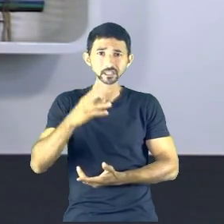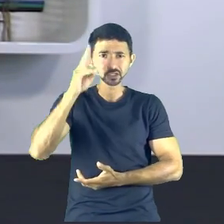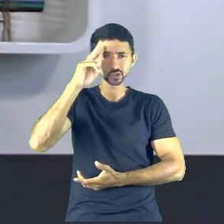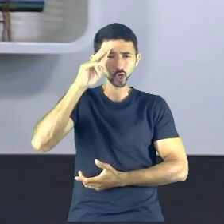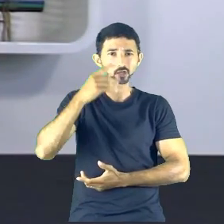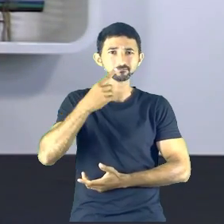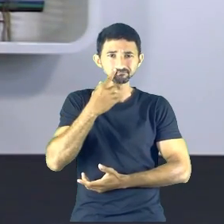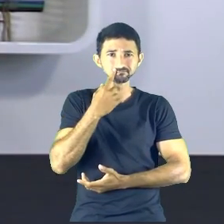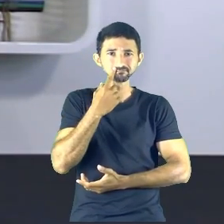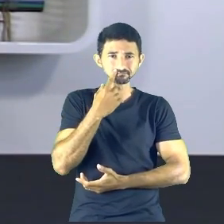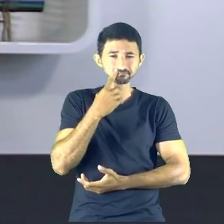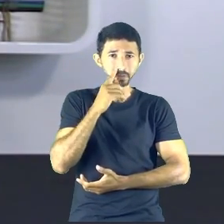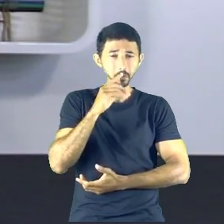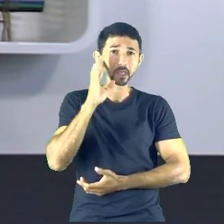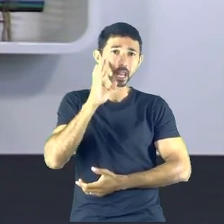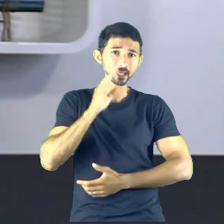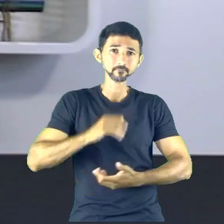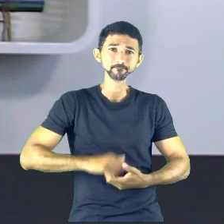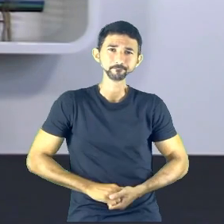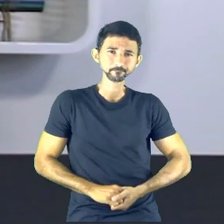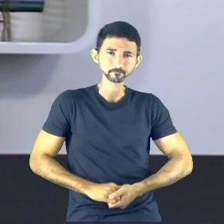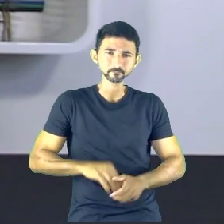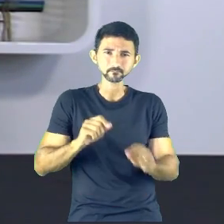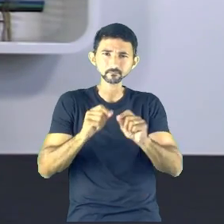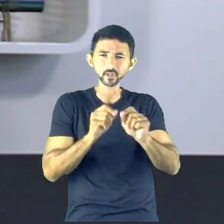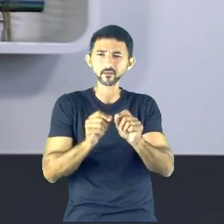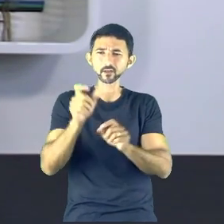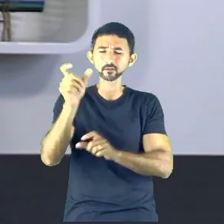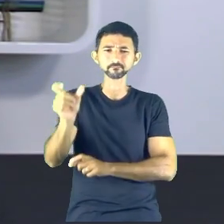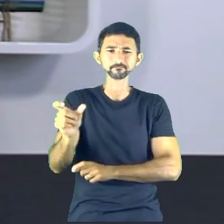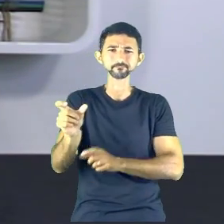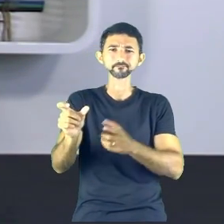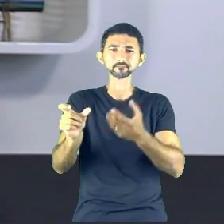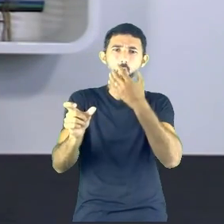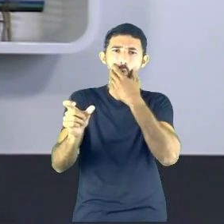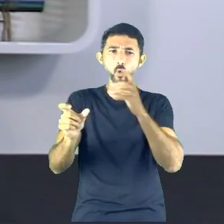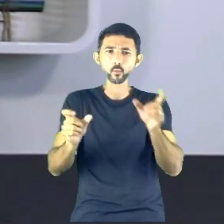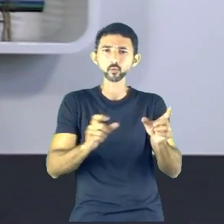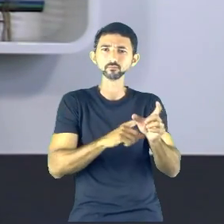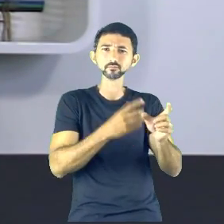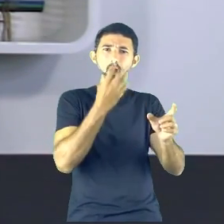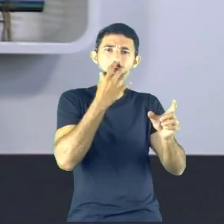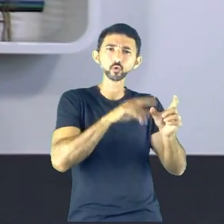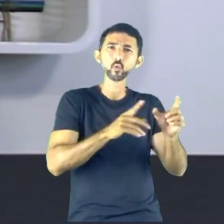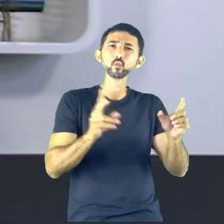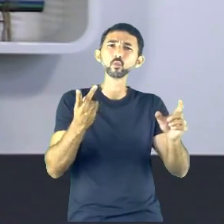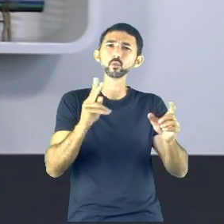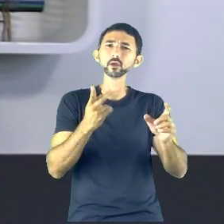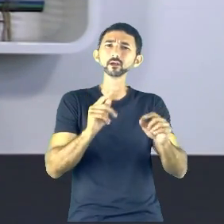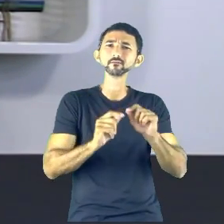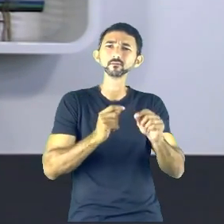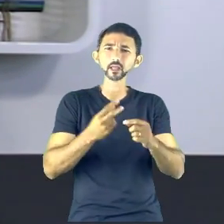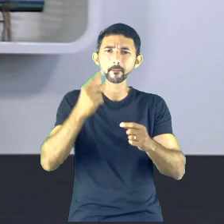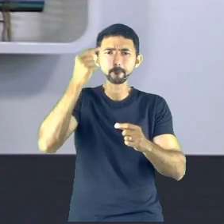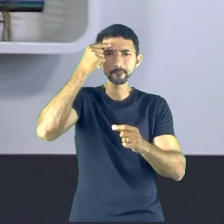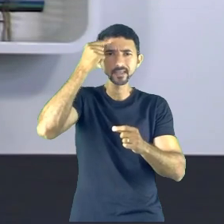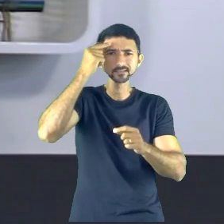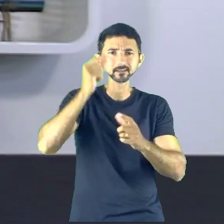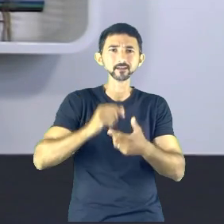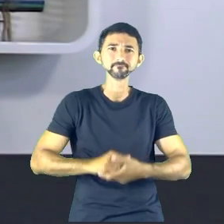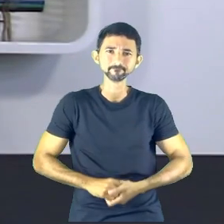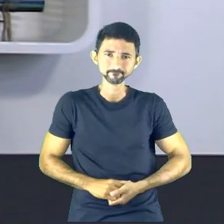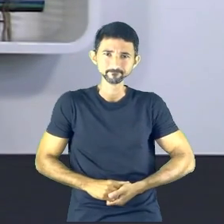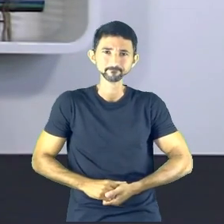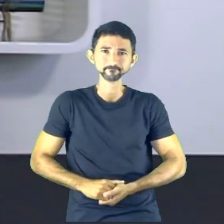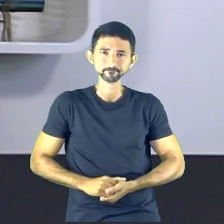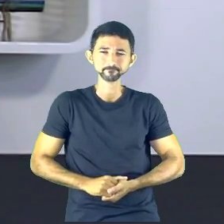Interessante demais essa fábula, né, galera? Olha só, nesse caso aí, quem vocês são? O lobo ou o cão? Vale a pena fazer